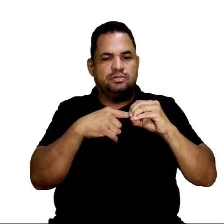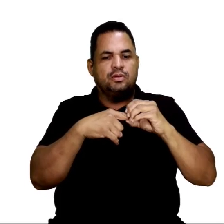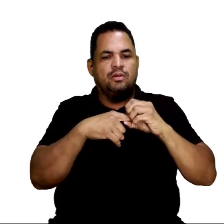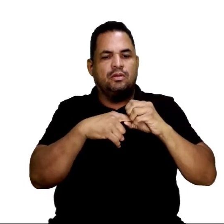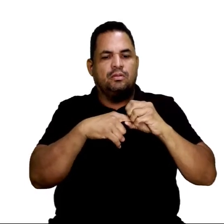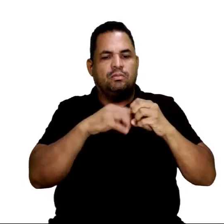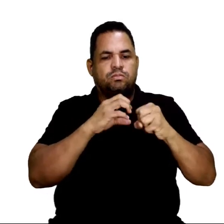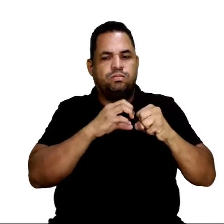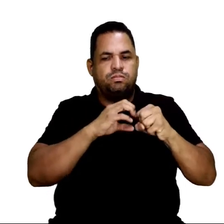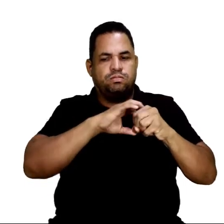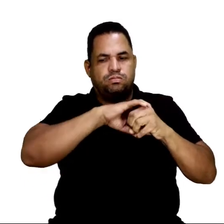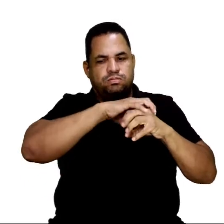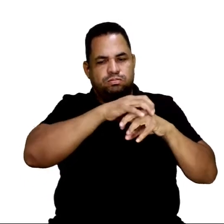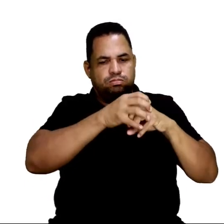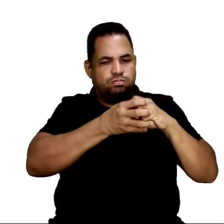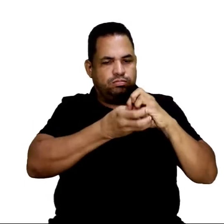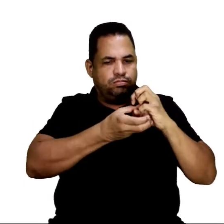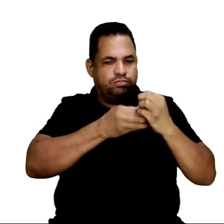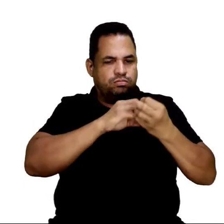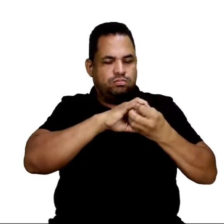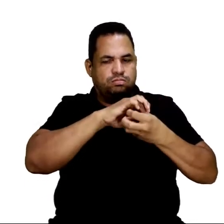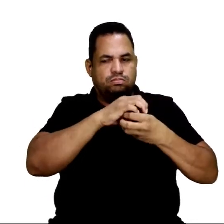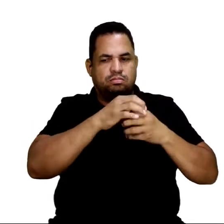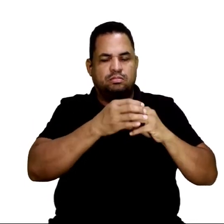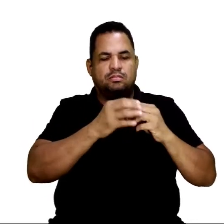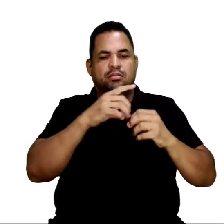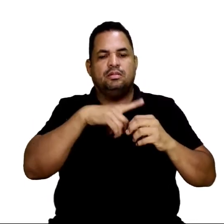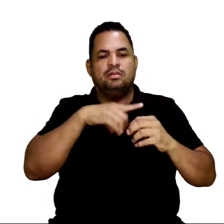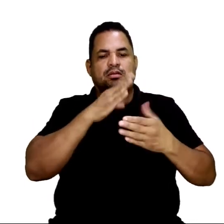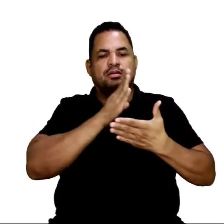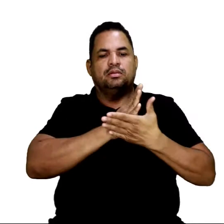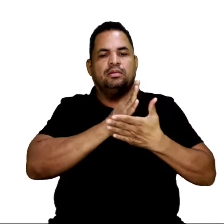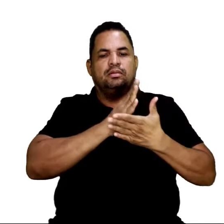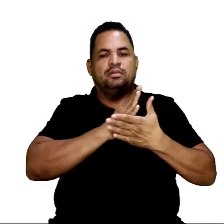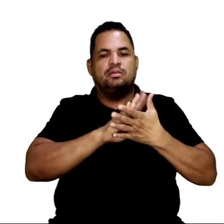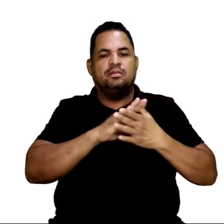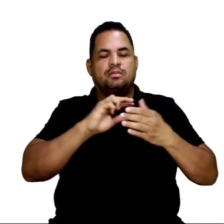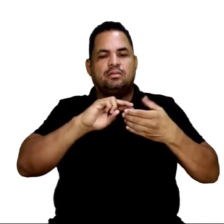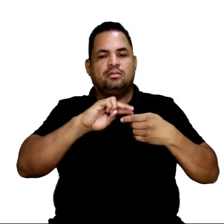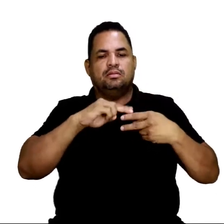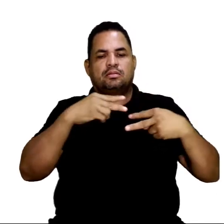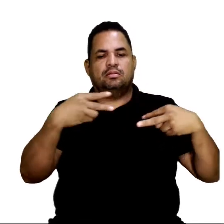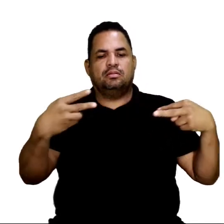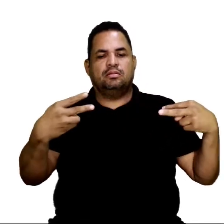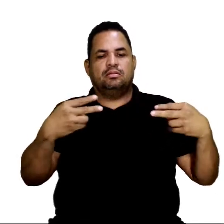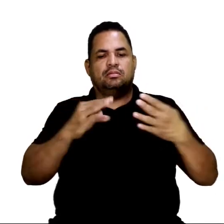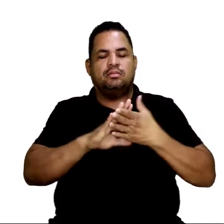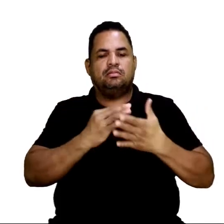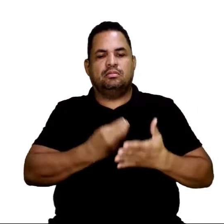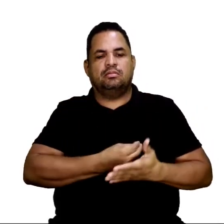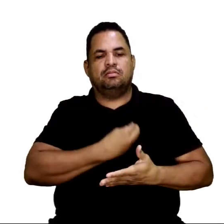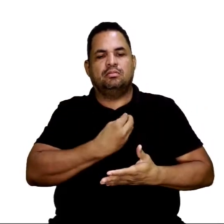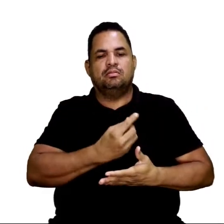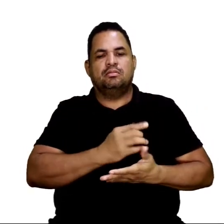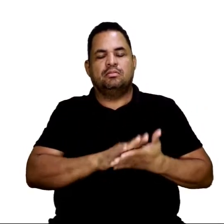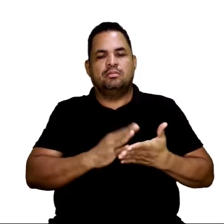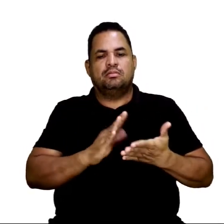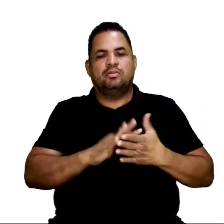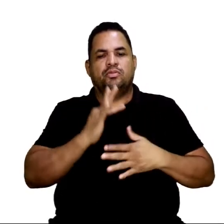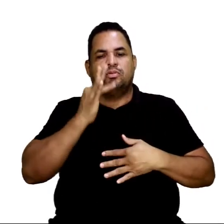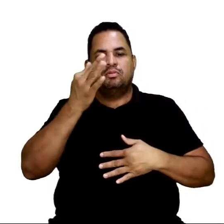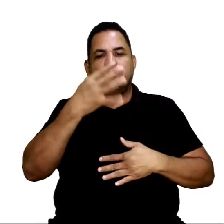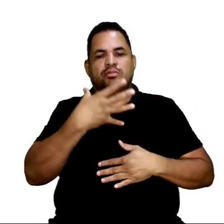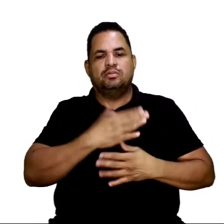minúscula, mas que contém metade dos genes que estão presentes no futuro